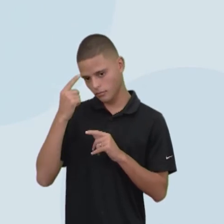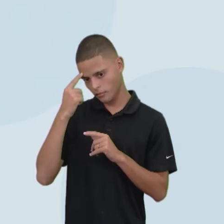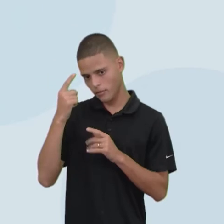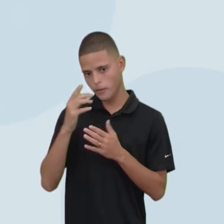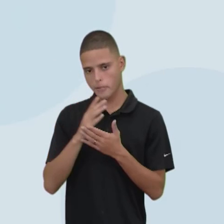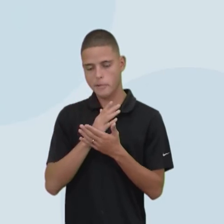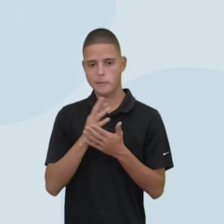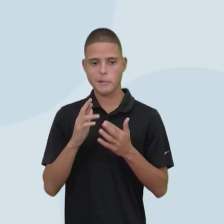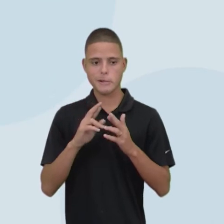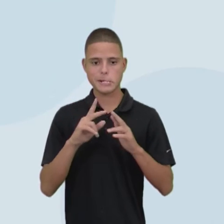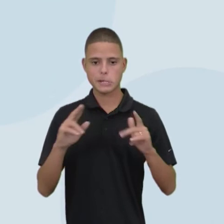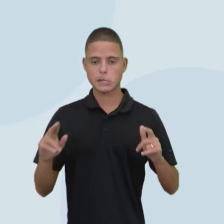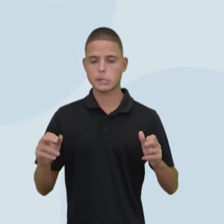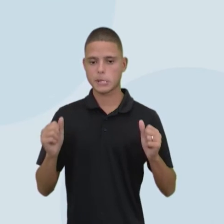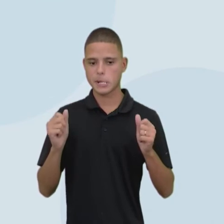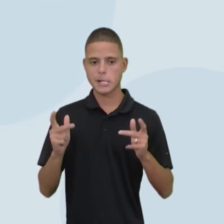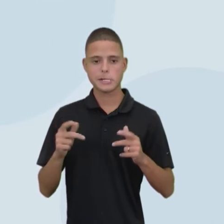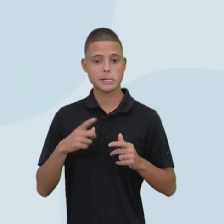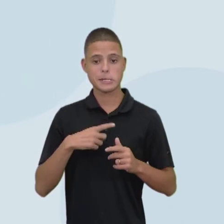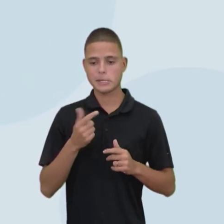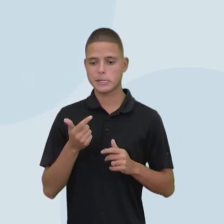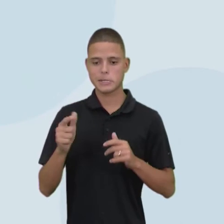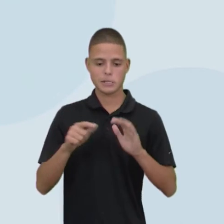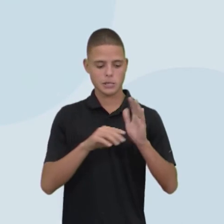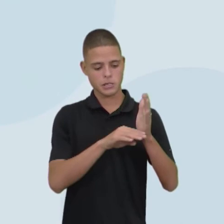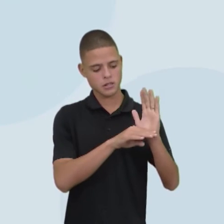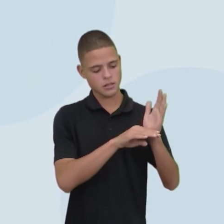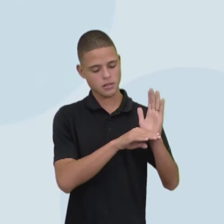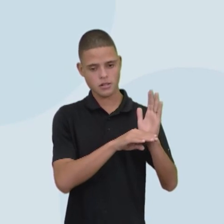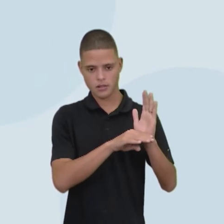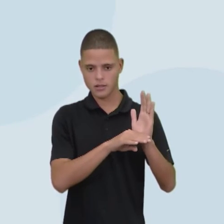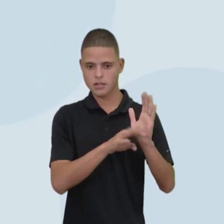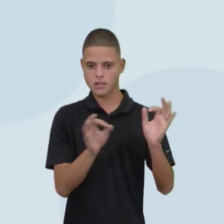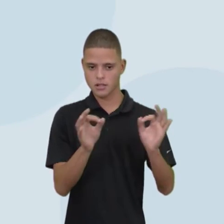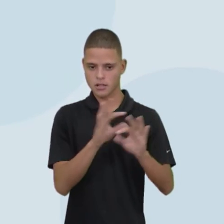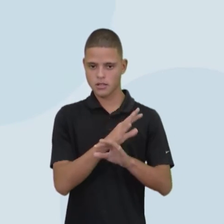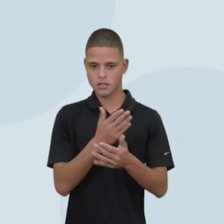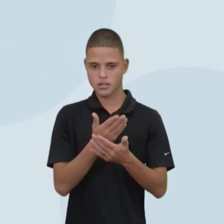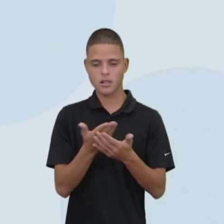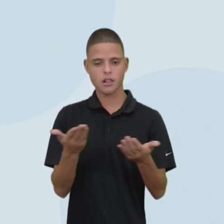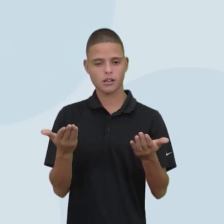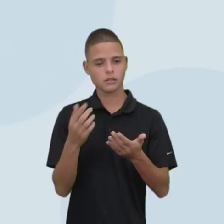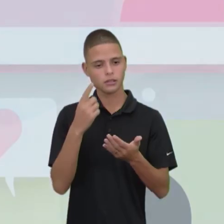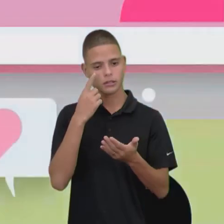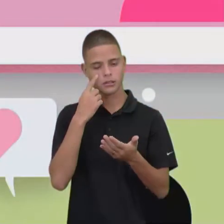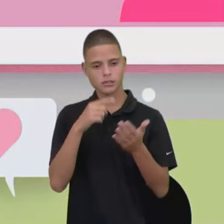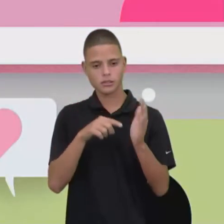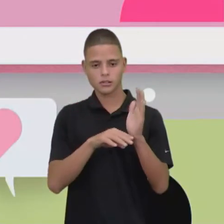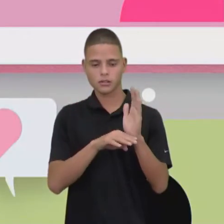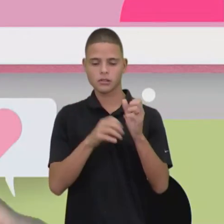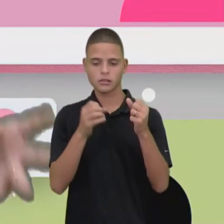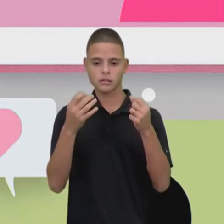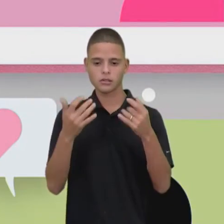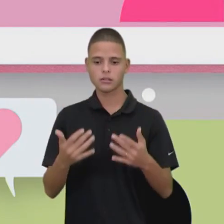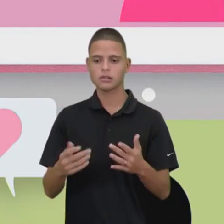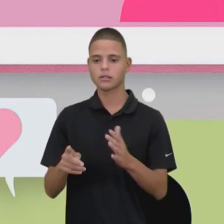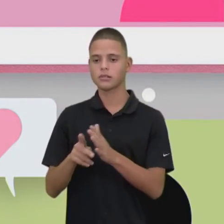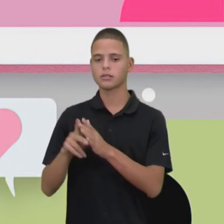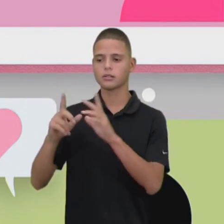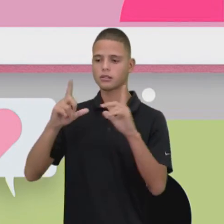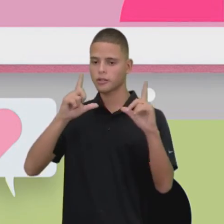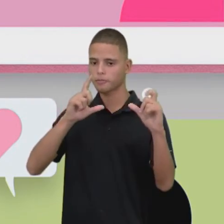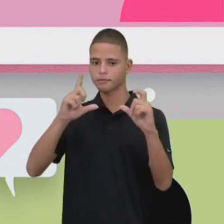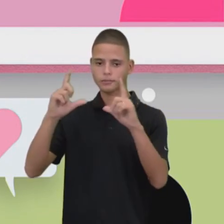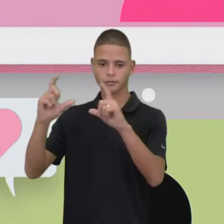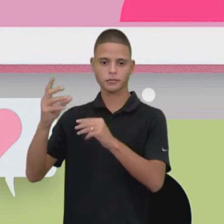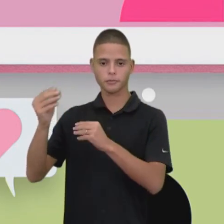possibilidades diferenciadas. Temos mais um vídeo para marcar aí a nossa nutrição estética, que vai falar um pouquinho sobre o conteúdo fotográfico,